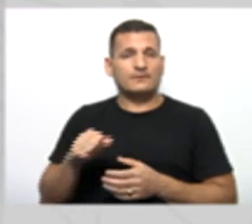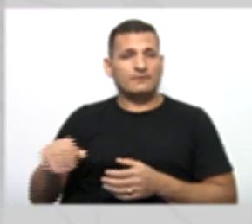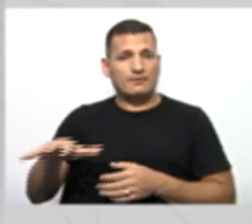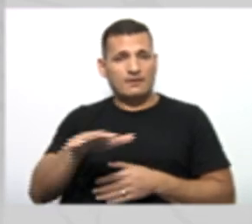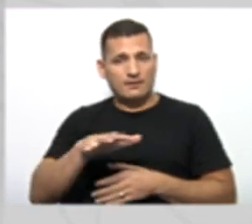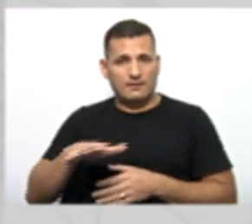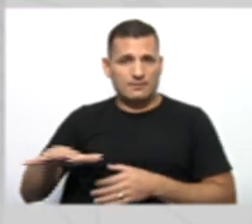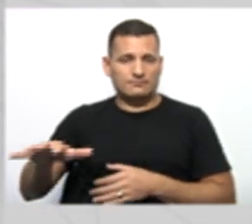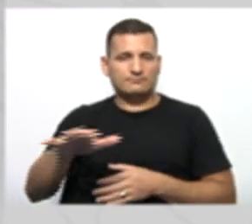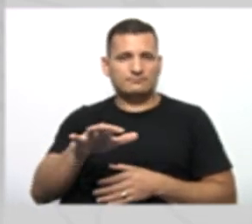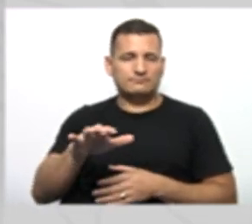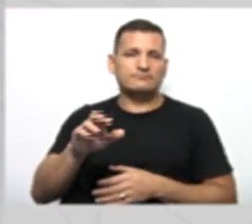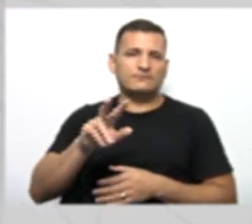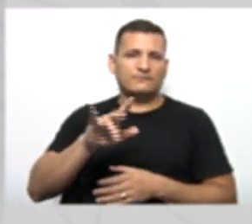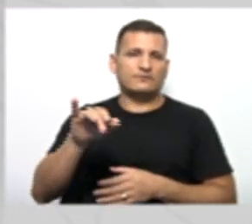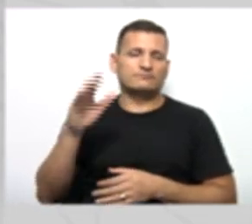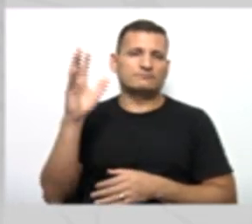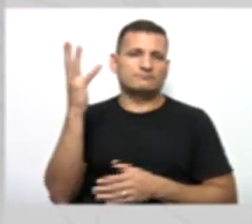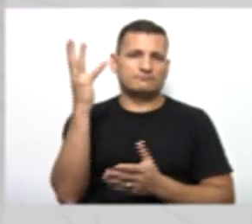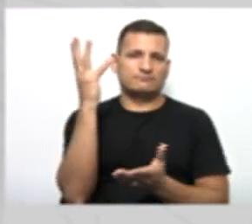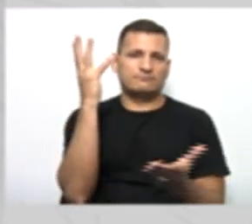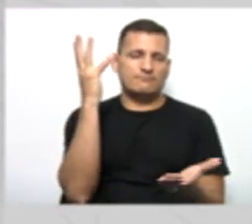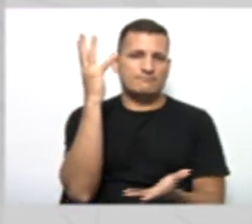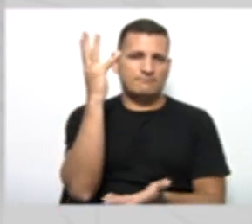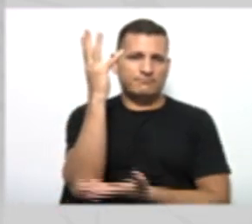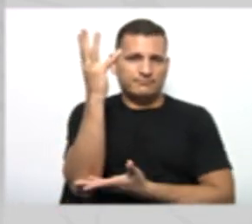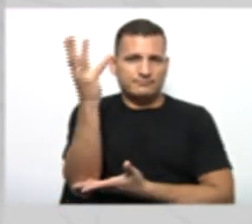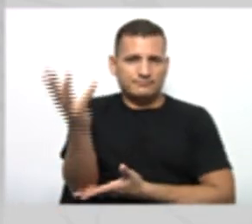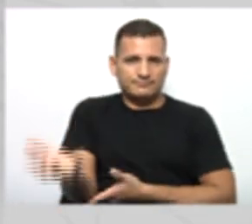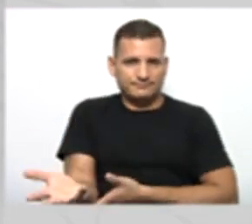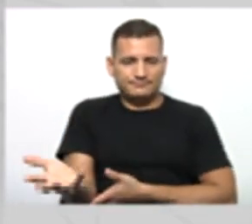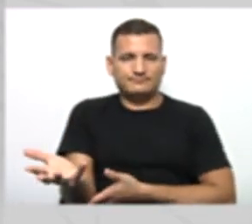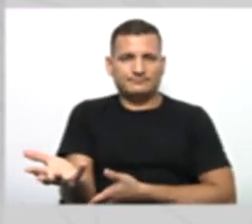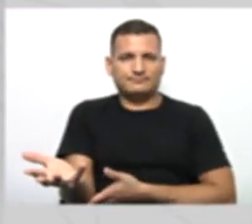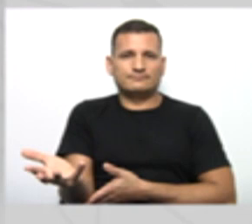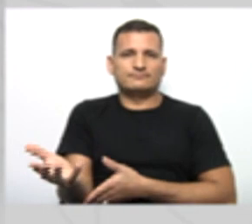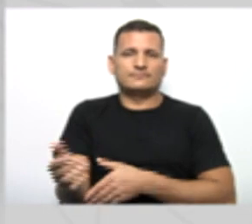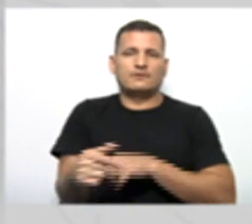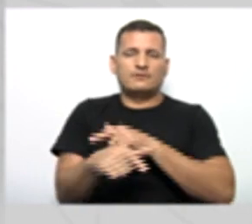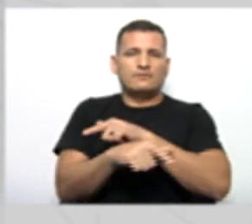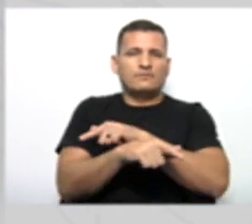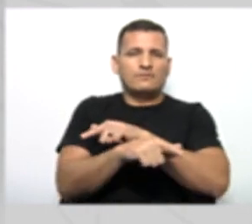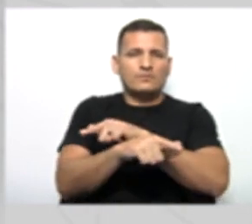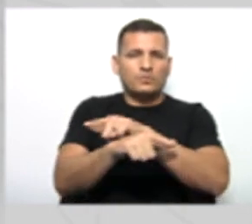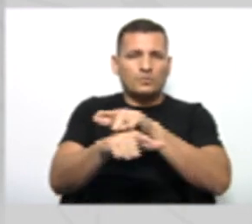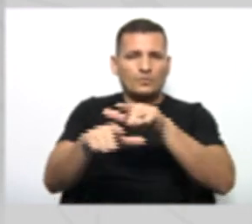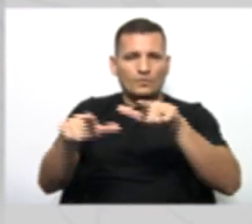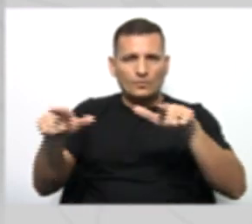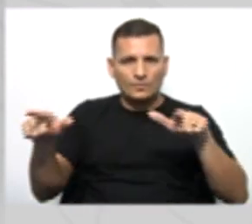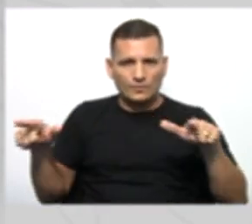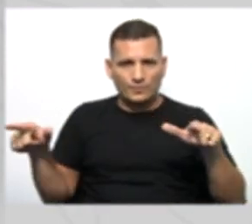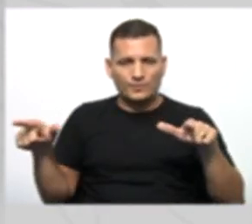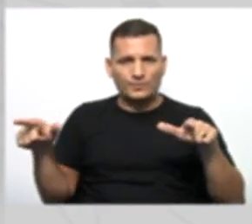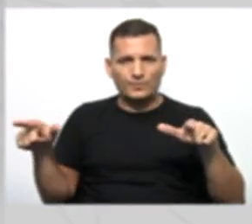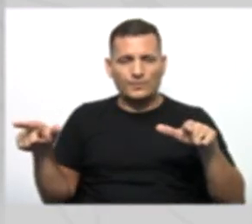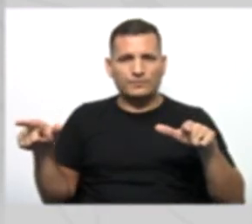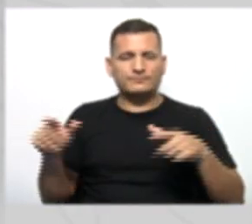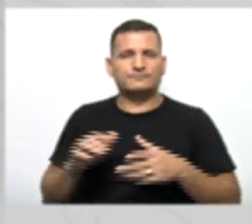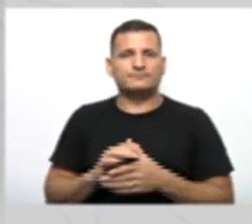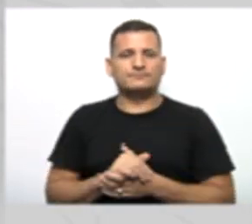ser dematada, vai ter um impacto ambiental, você vai ter que retirar uma cobertura florestal. Nós podemos